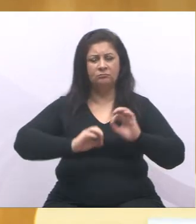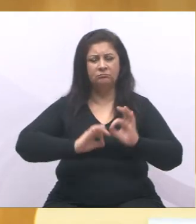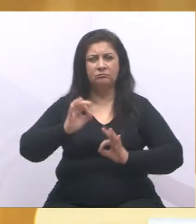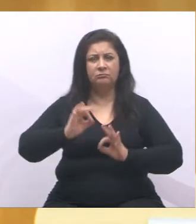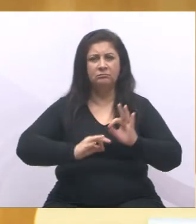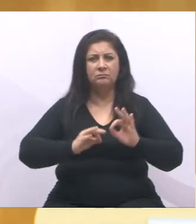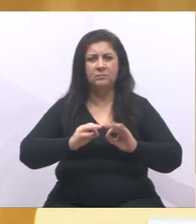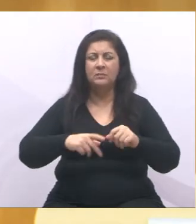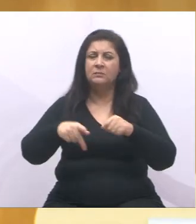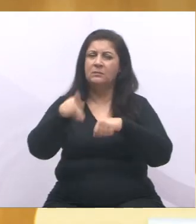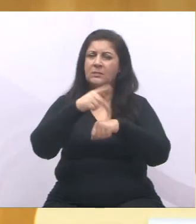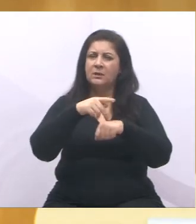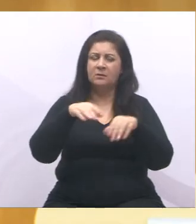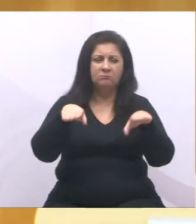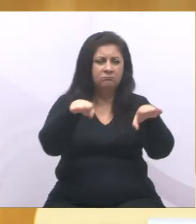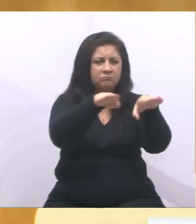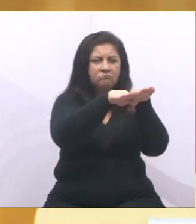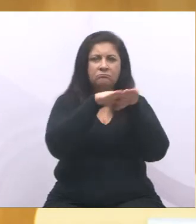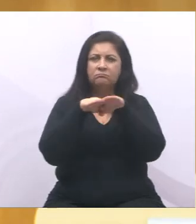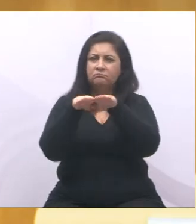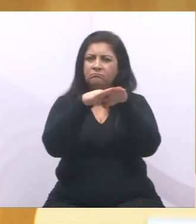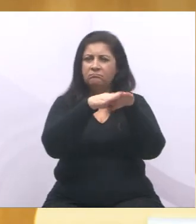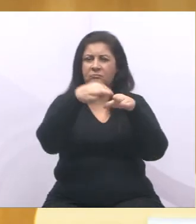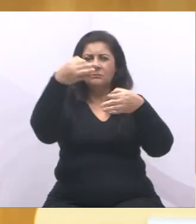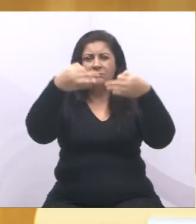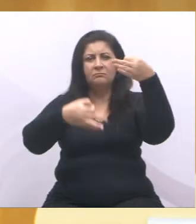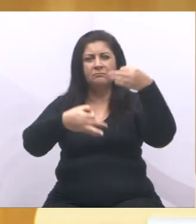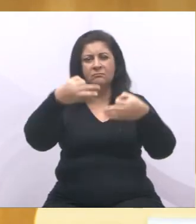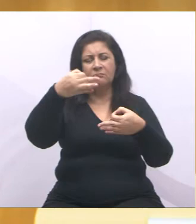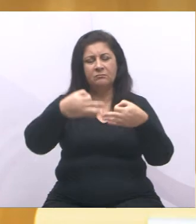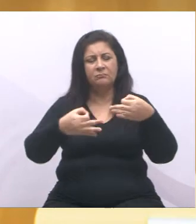justa, igualitária e fraterna.